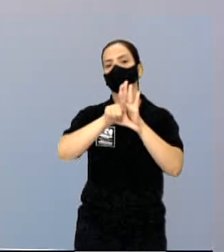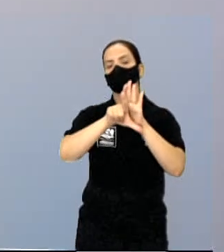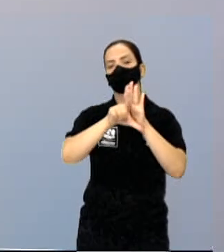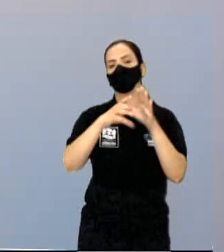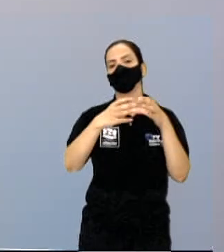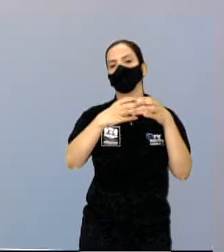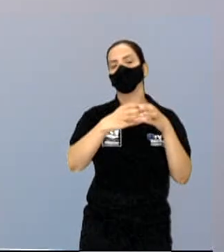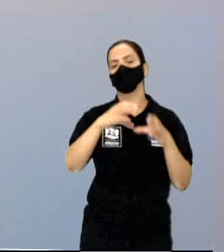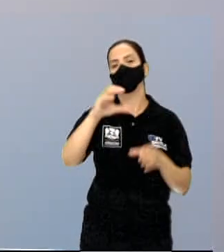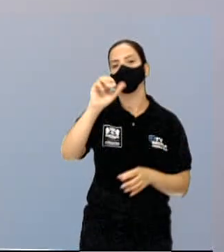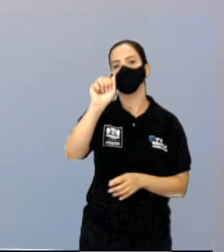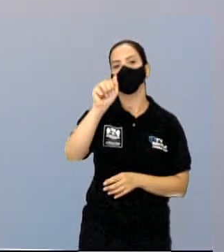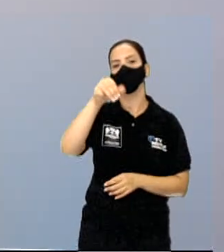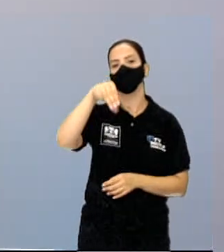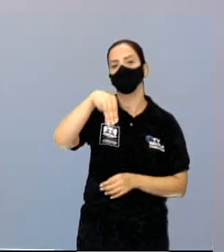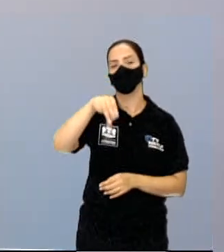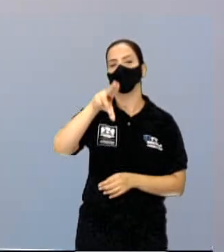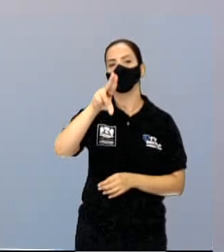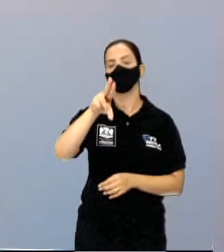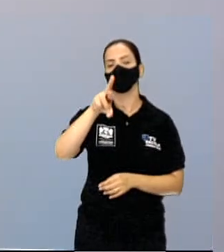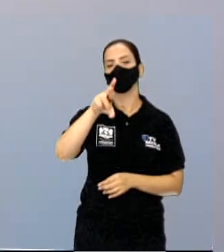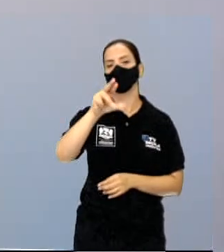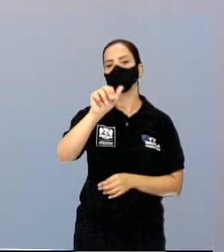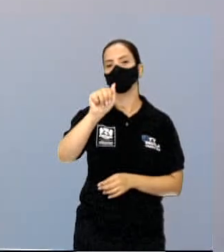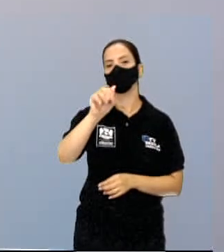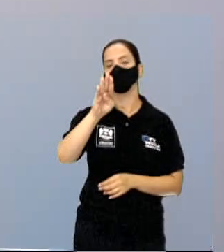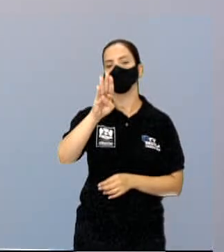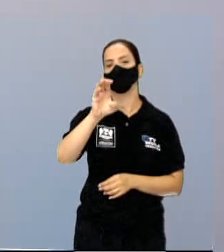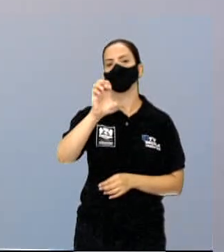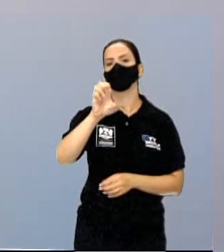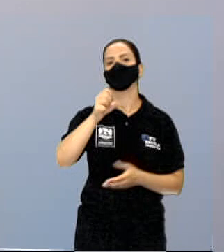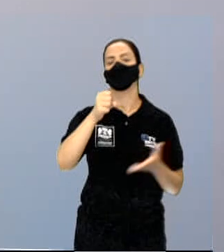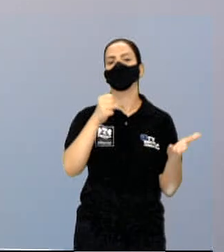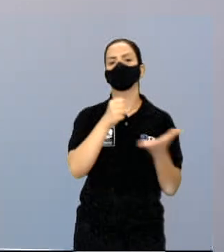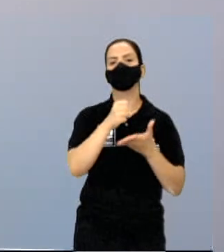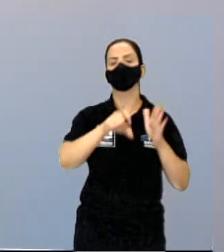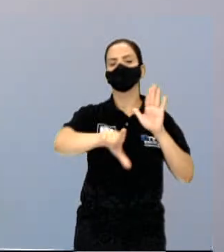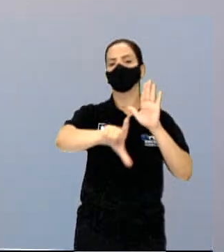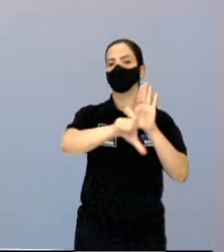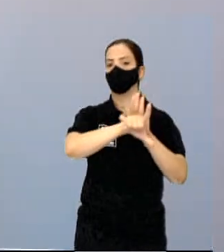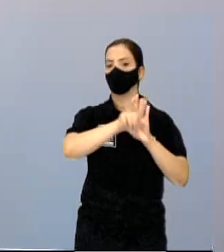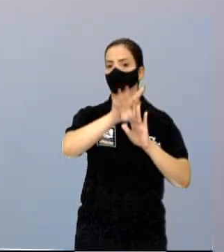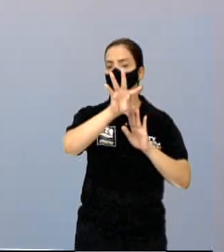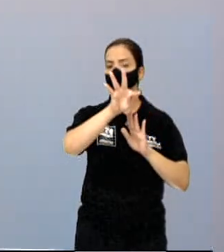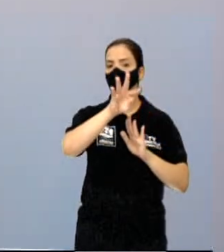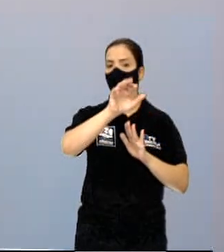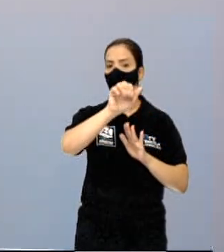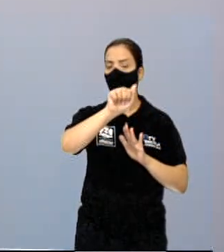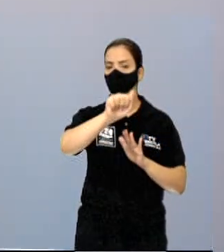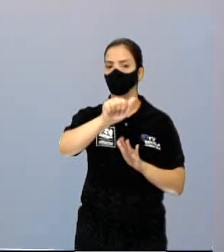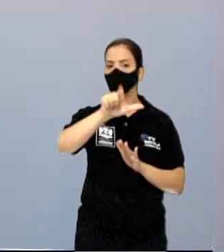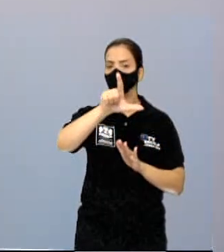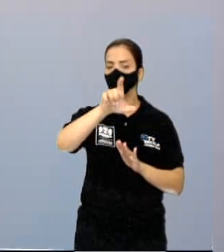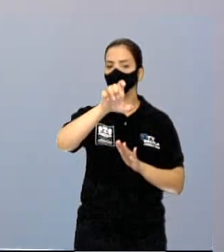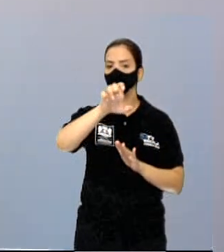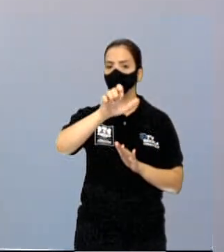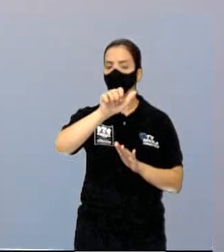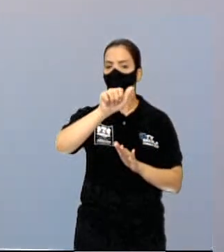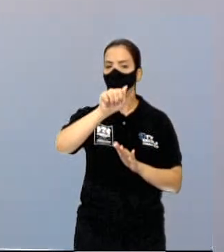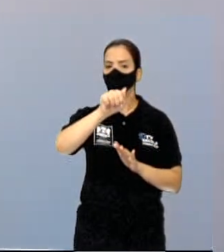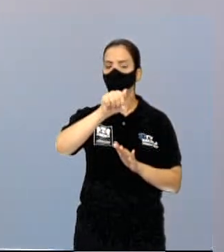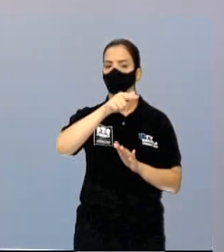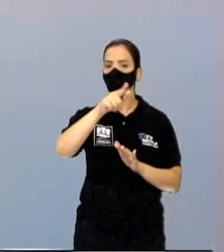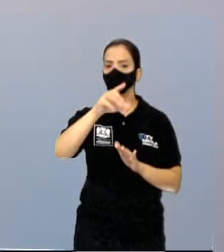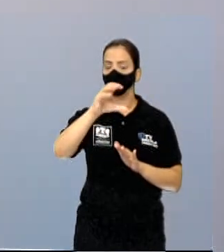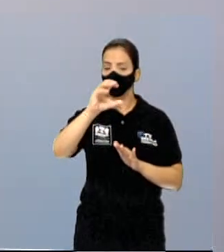Hammurabi, que era baseado na lei do talião, que significa olho por olho, dente por dente. Ou seja,